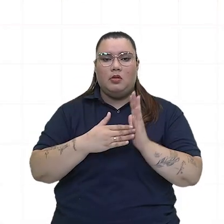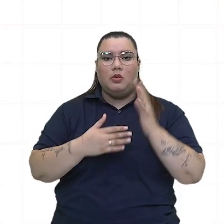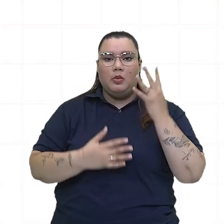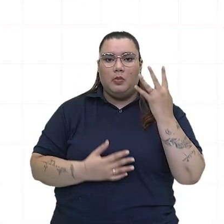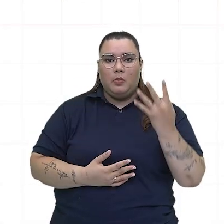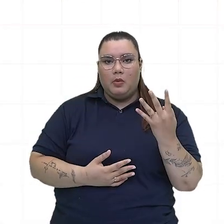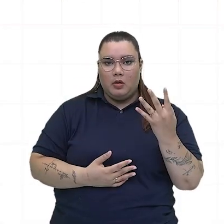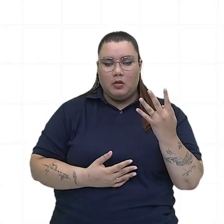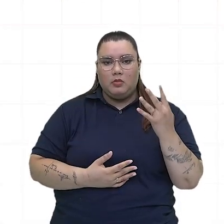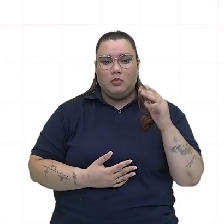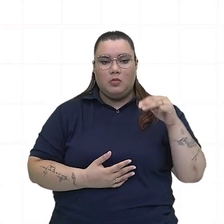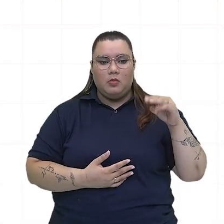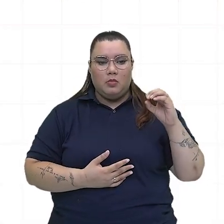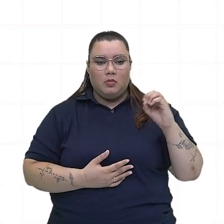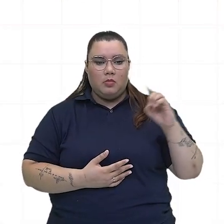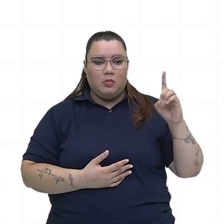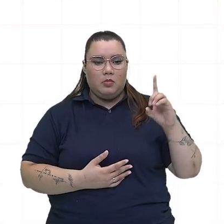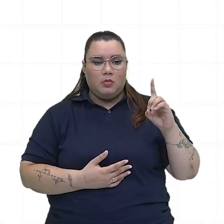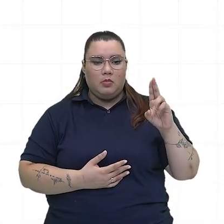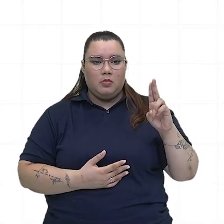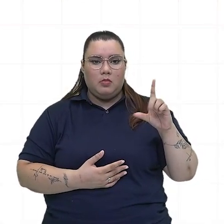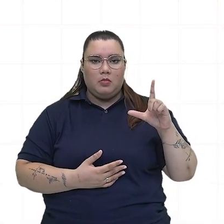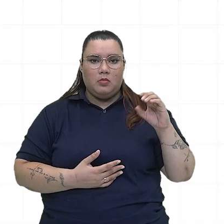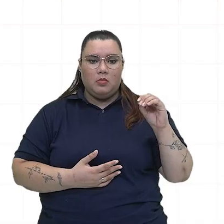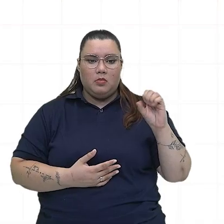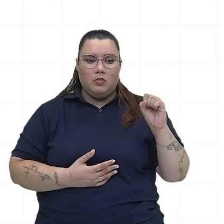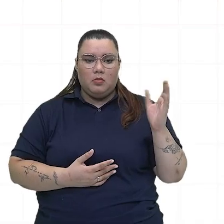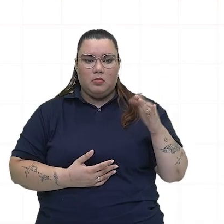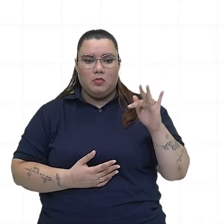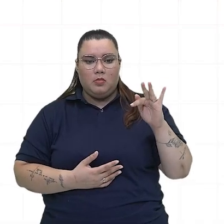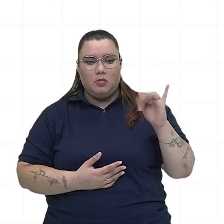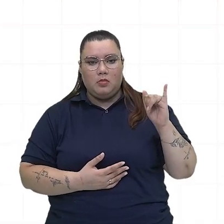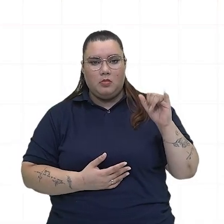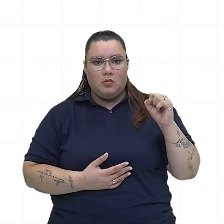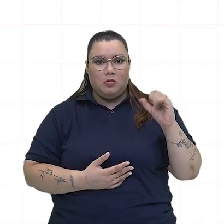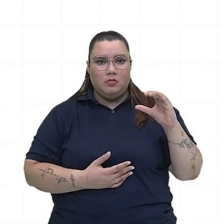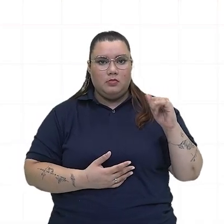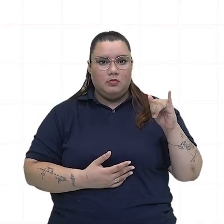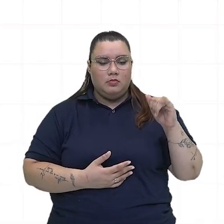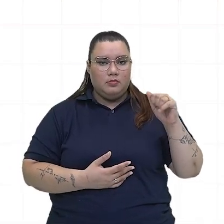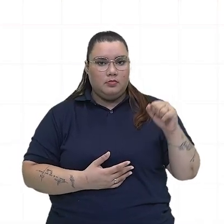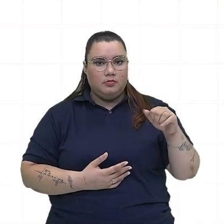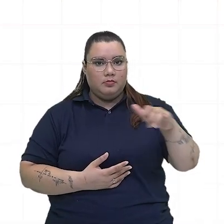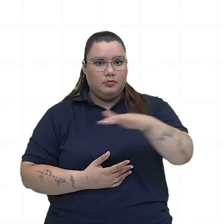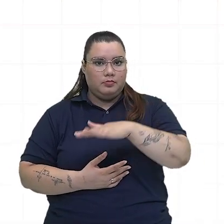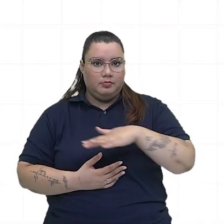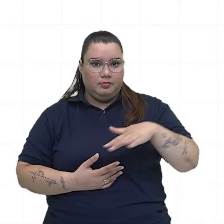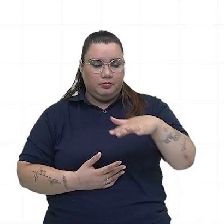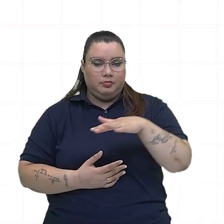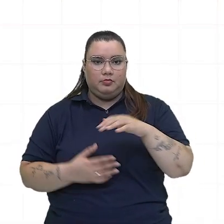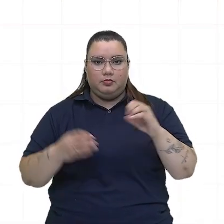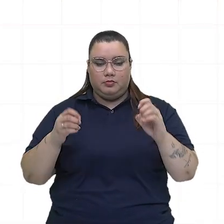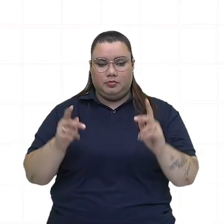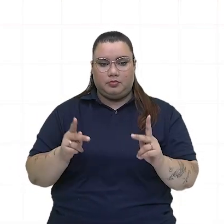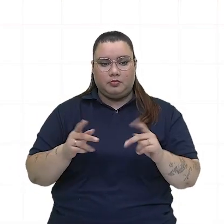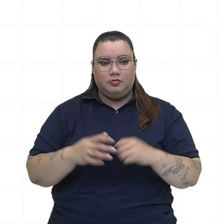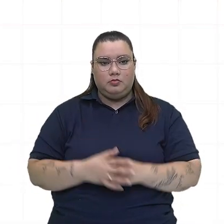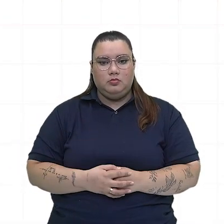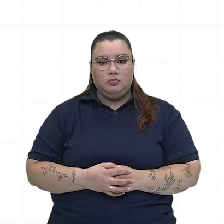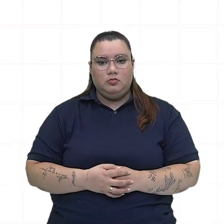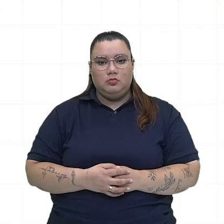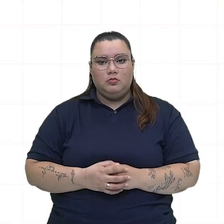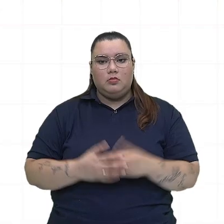4 módulos fiscais, né? Esses módulos fiscais são essas áreas que são definidas em hectares. E